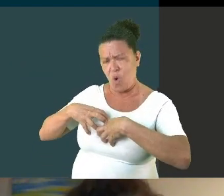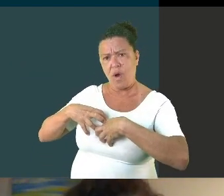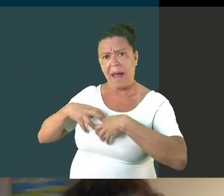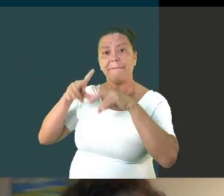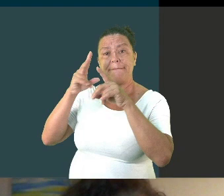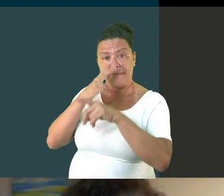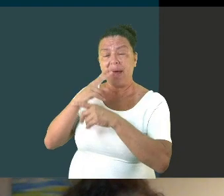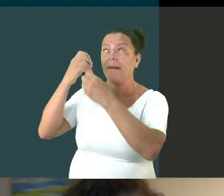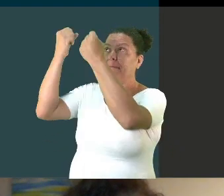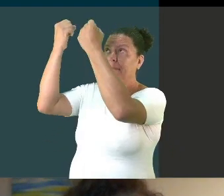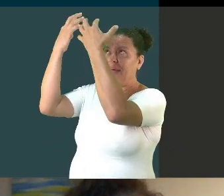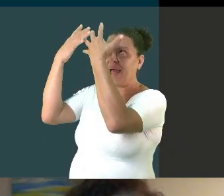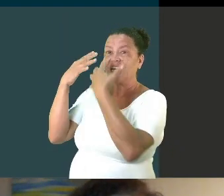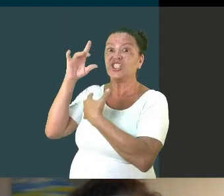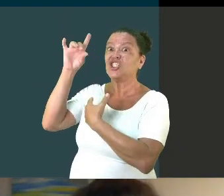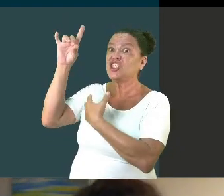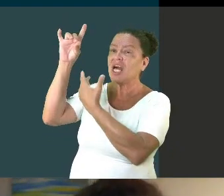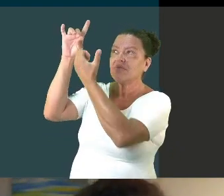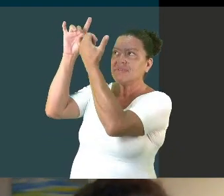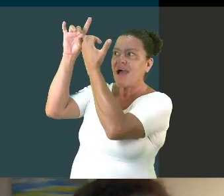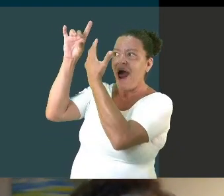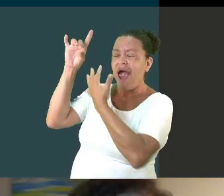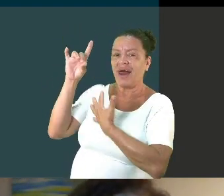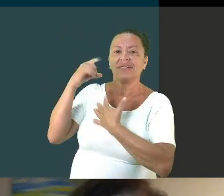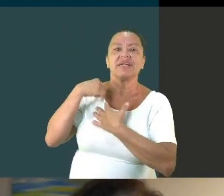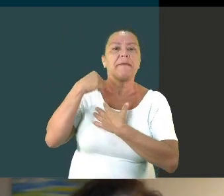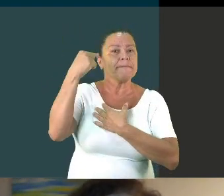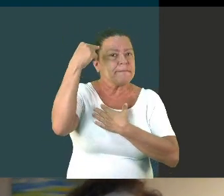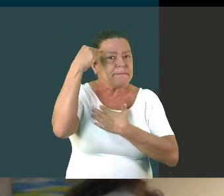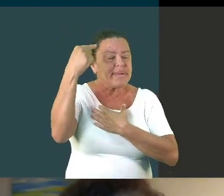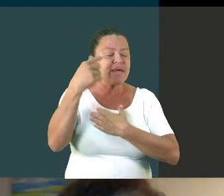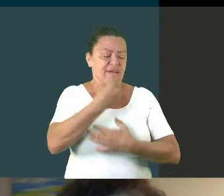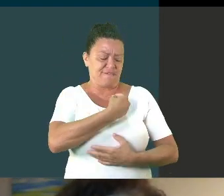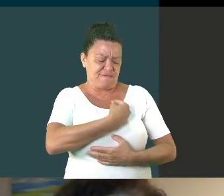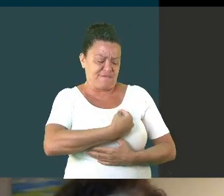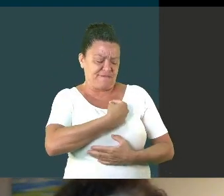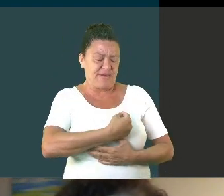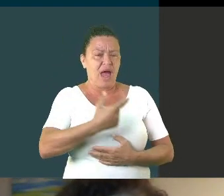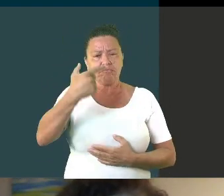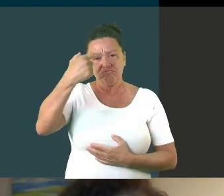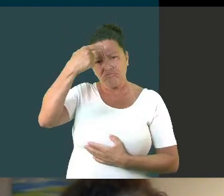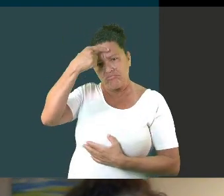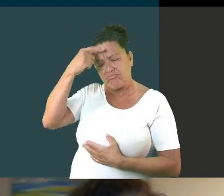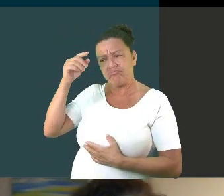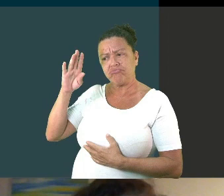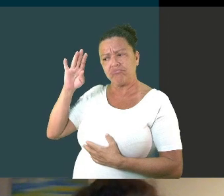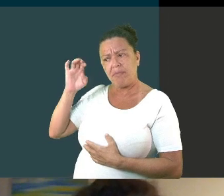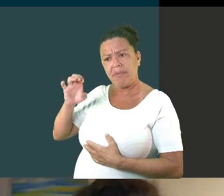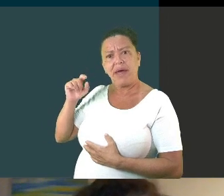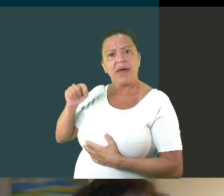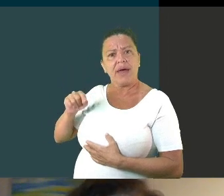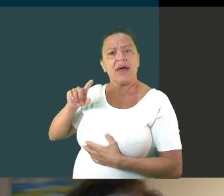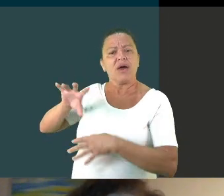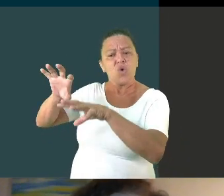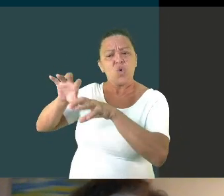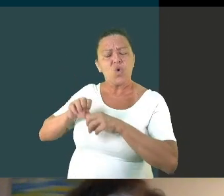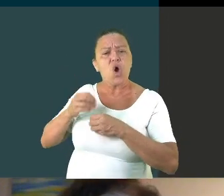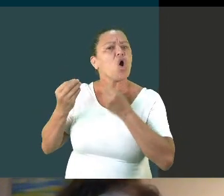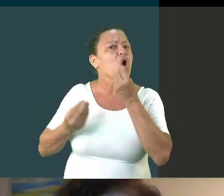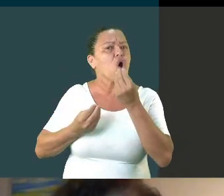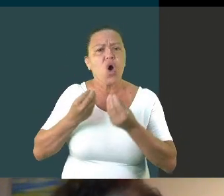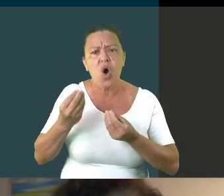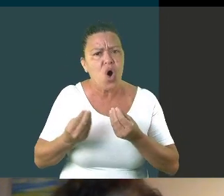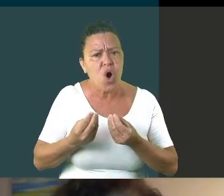de Deus, e que nos faz pensar e viver conscientemente, ele é absorvido por qual